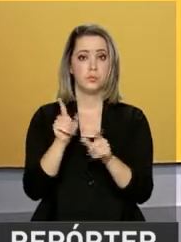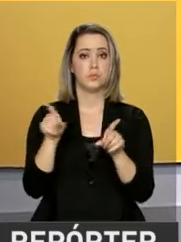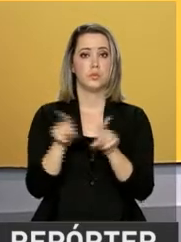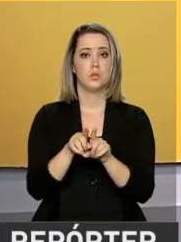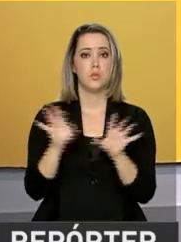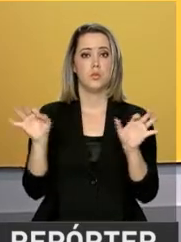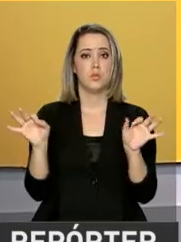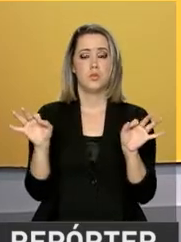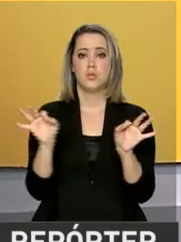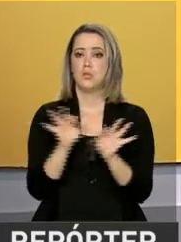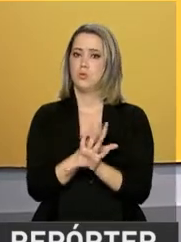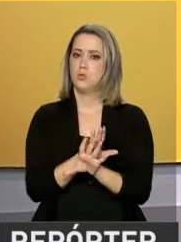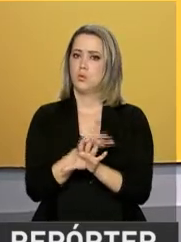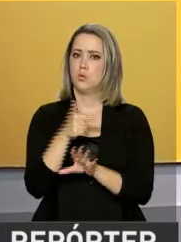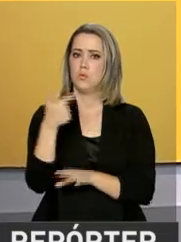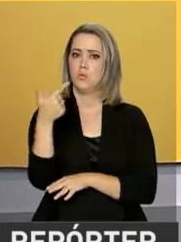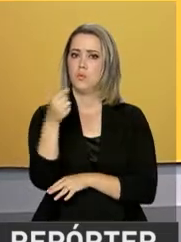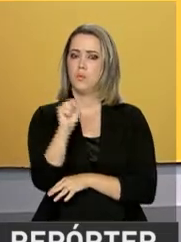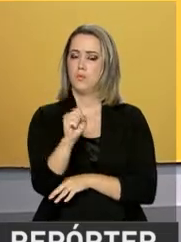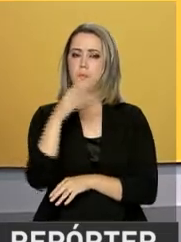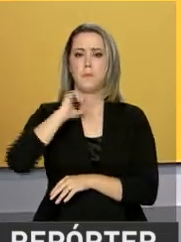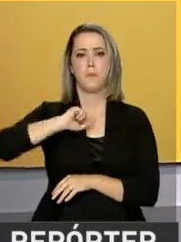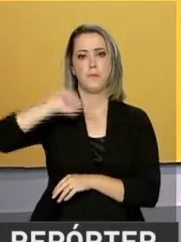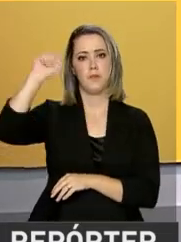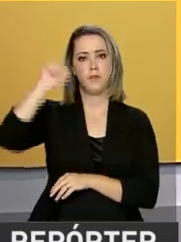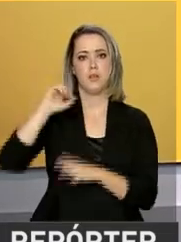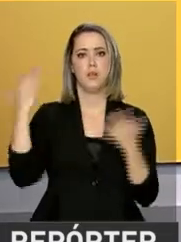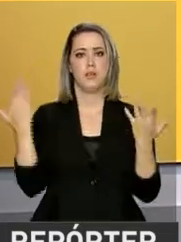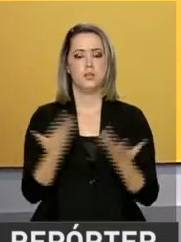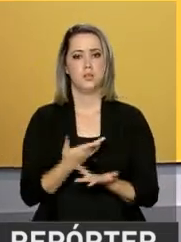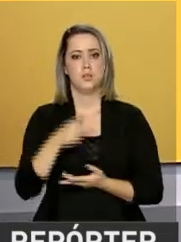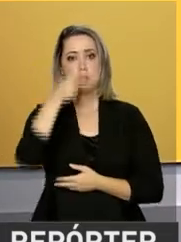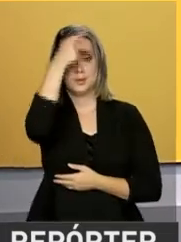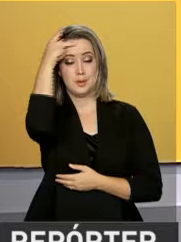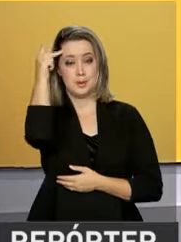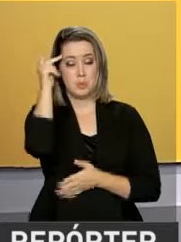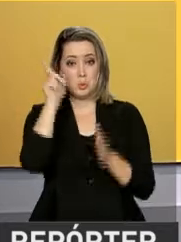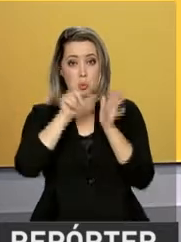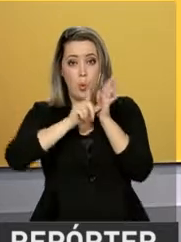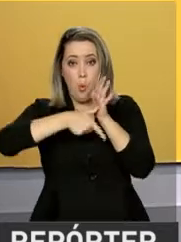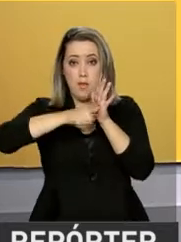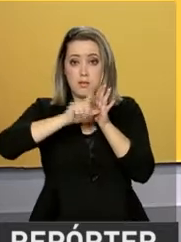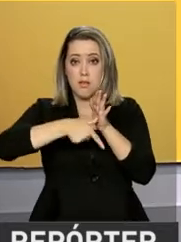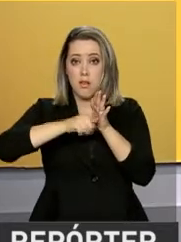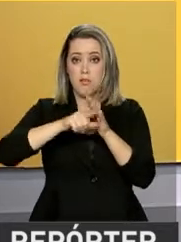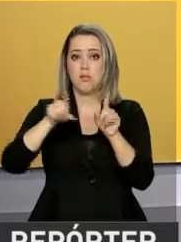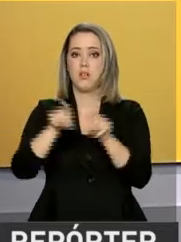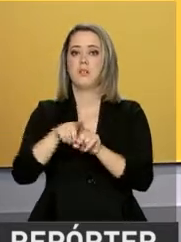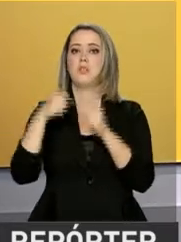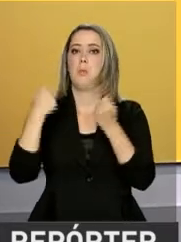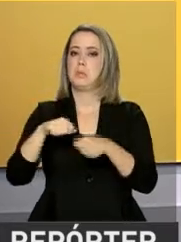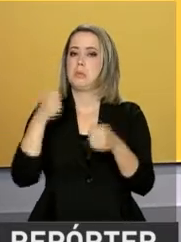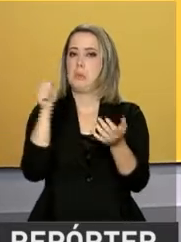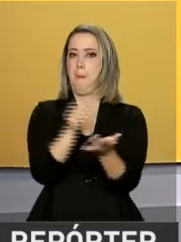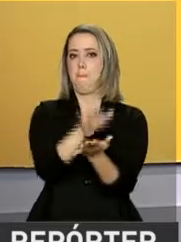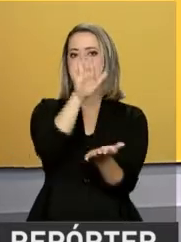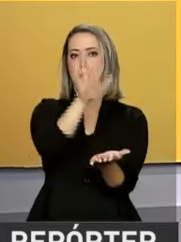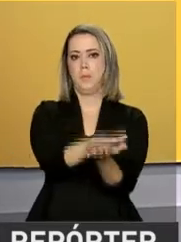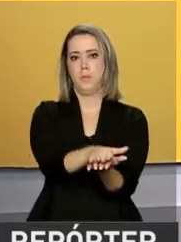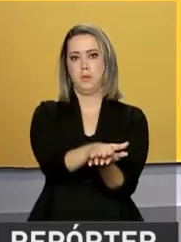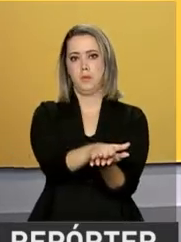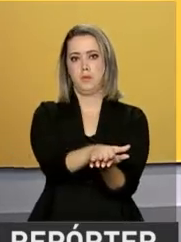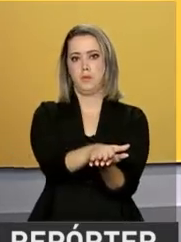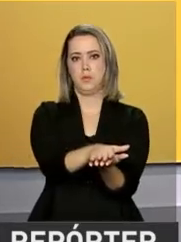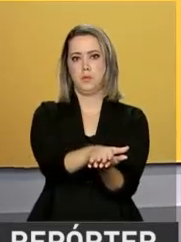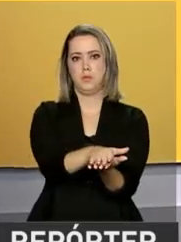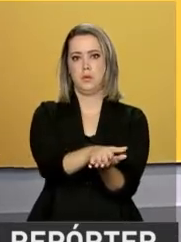de renda 2007 terminou no último dia 28 de abril ora os atrasos vão ter que pagar uma multa os atrasados